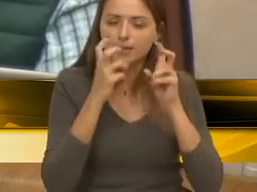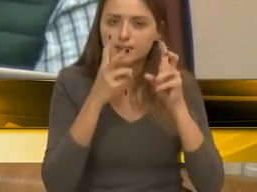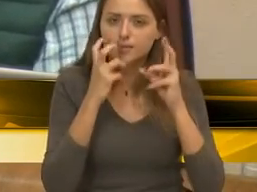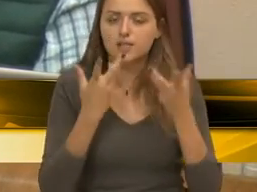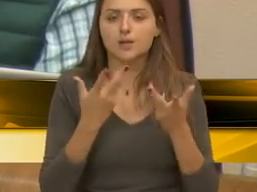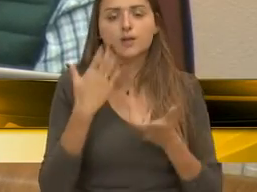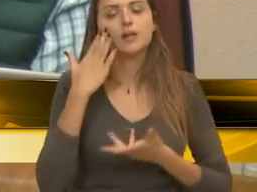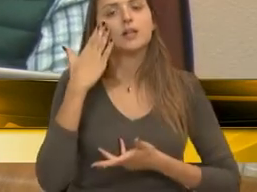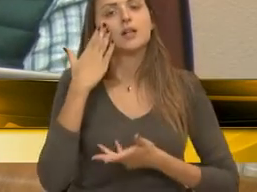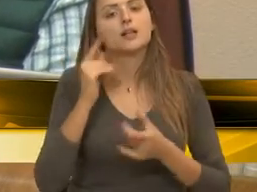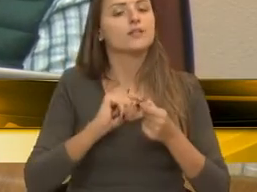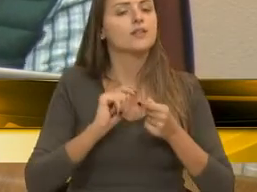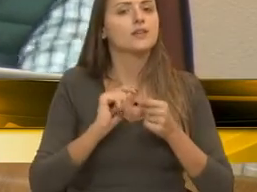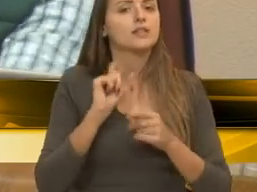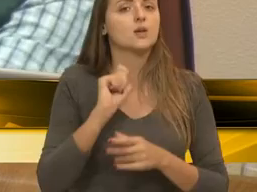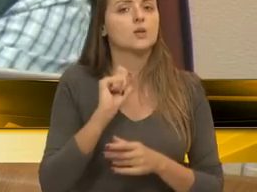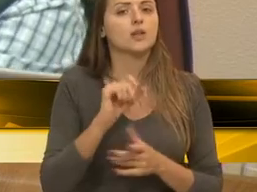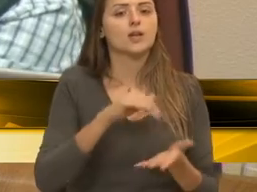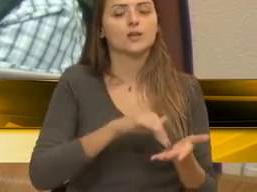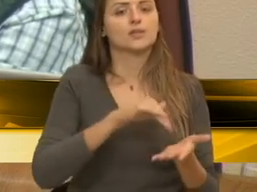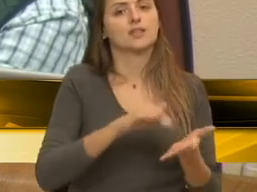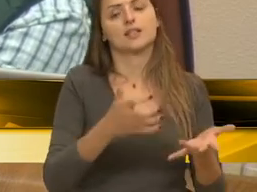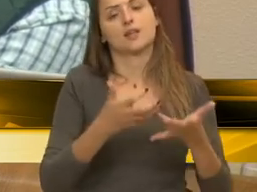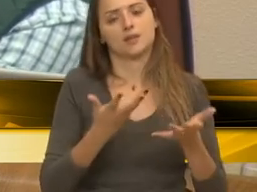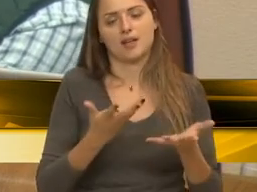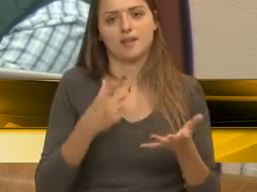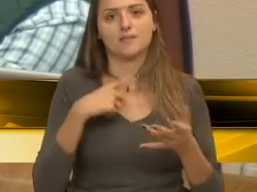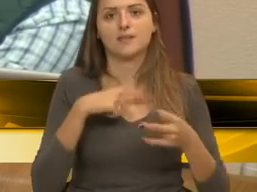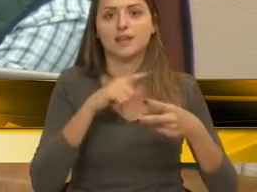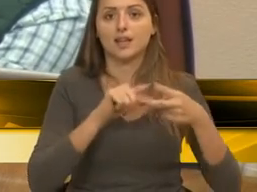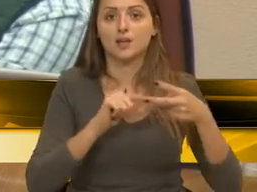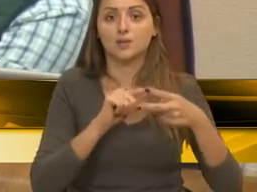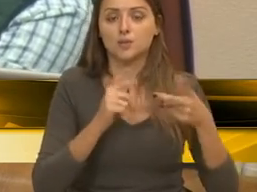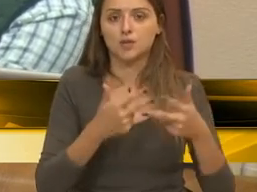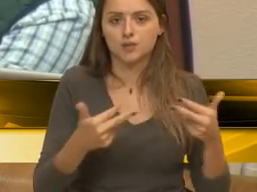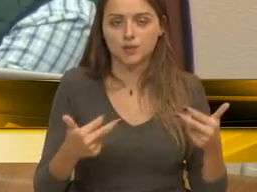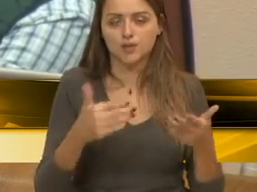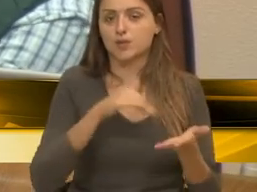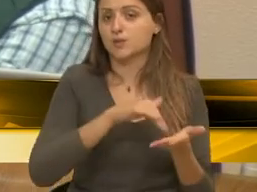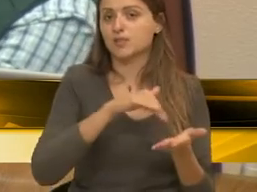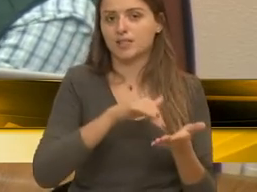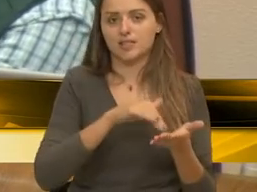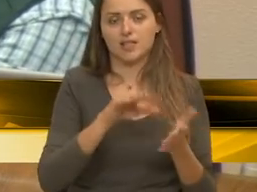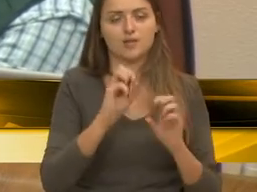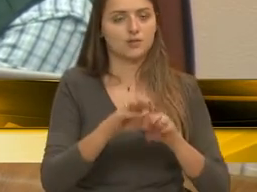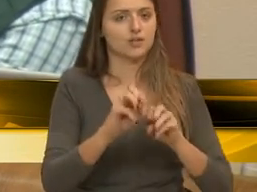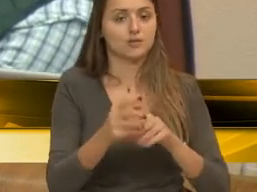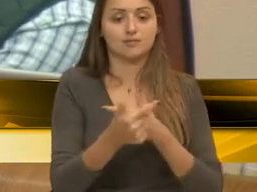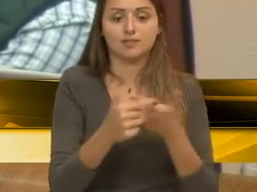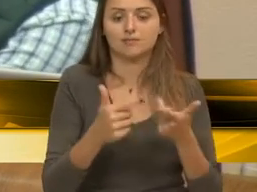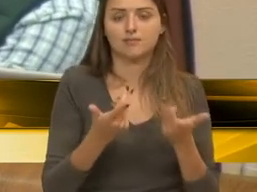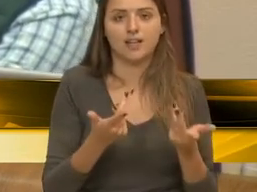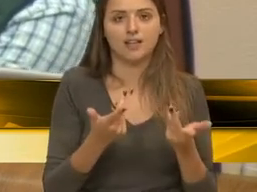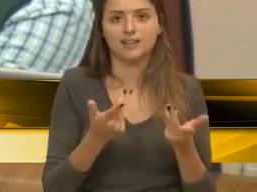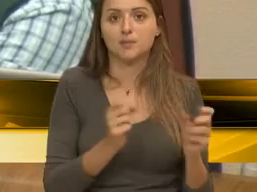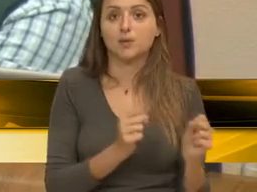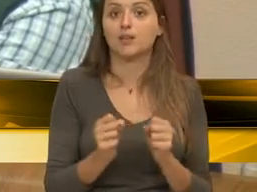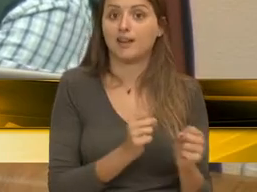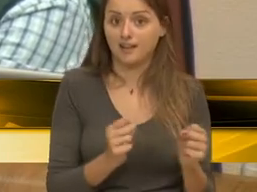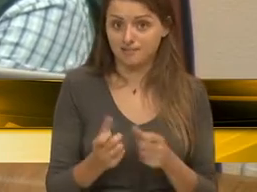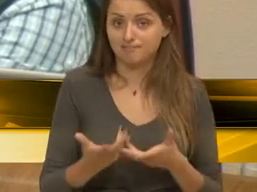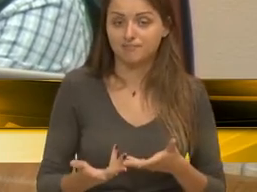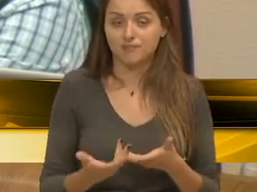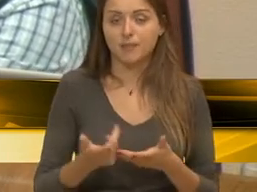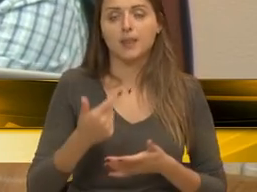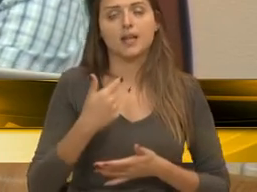vão fazer aquilo que o secretário fizer. Então, tem 2 coisas aí. Secretário de Educação, então, não tem autonomia. E eu vou dar uma sugestão